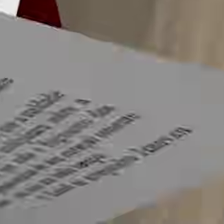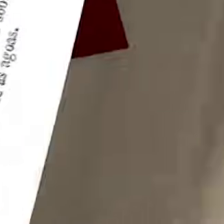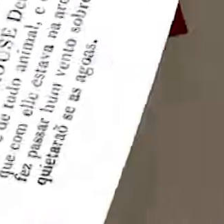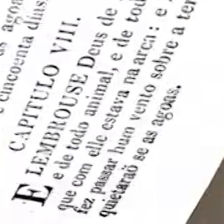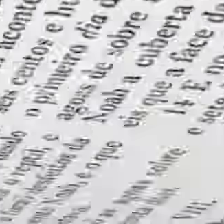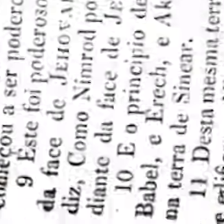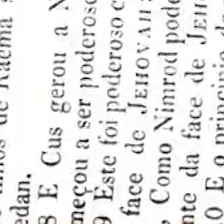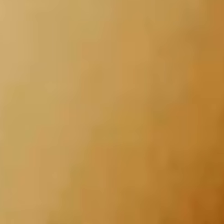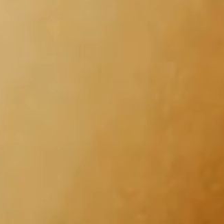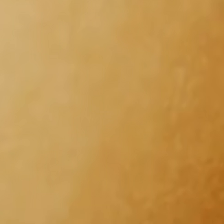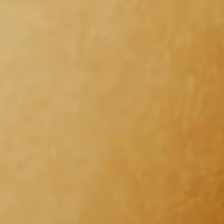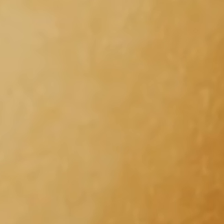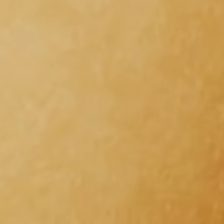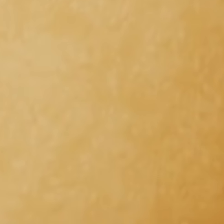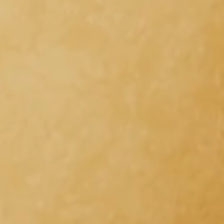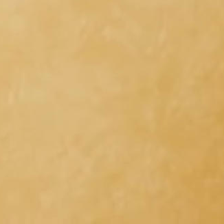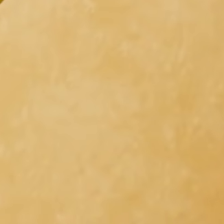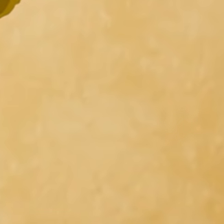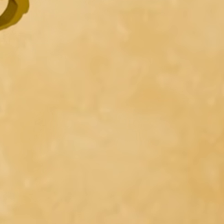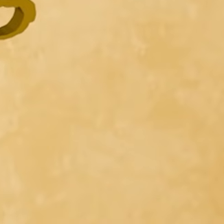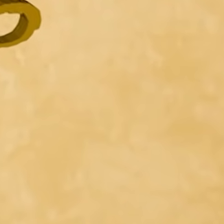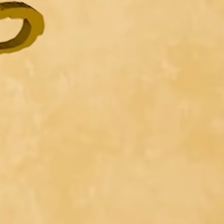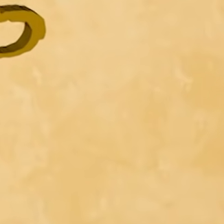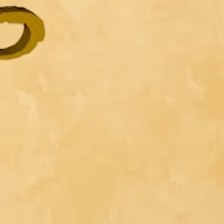TV Web Manaim apresenta